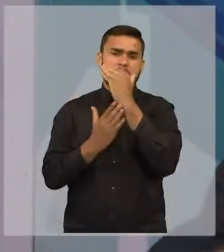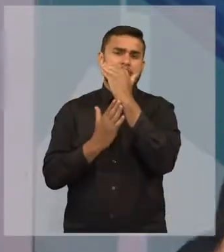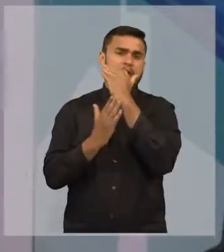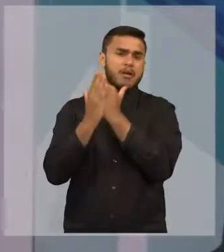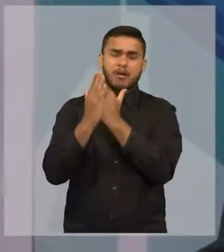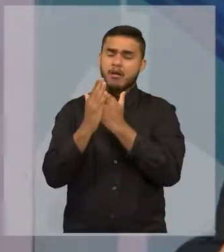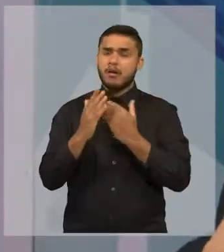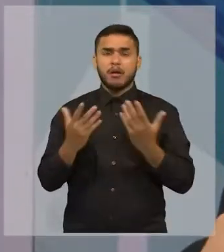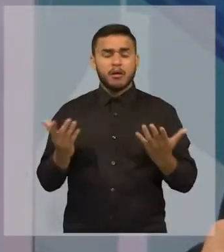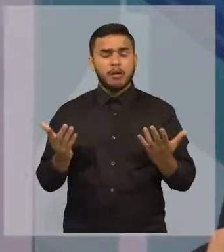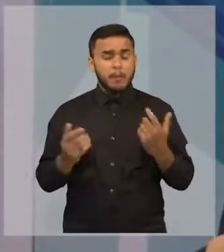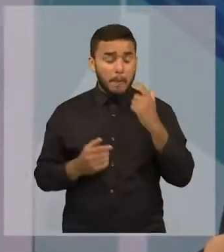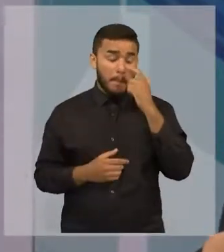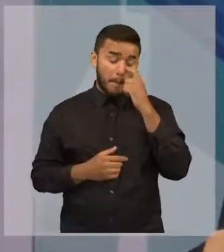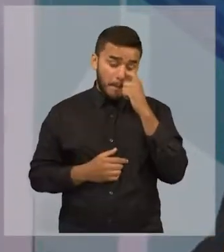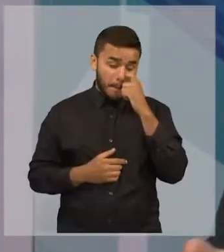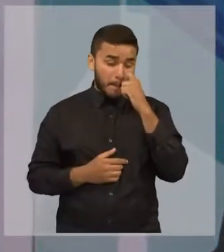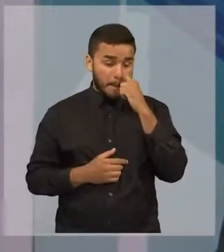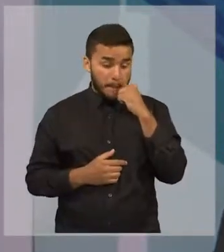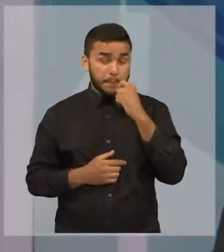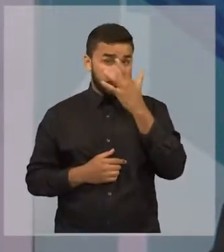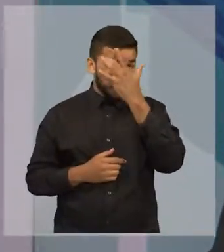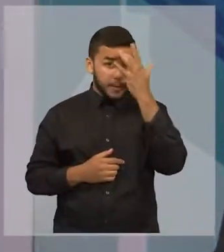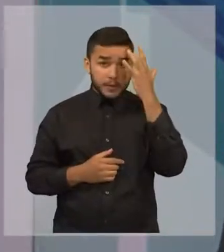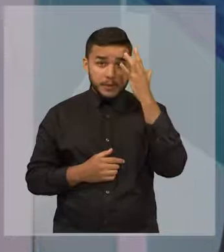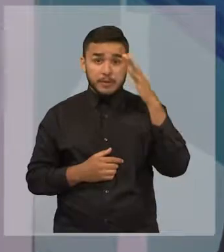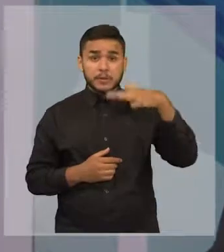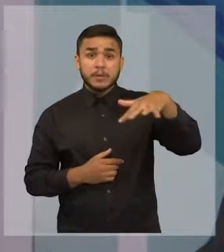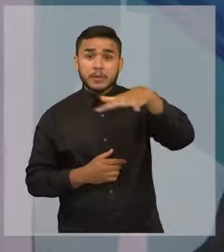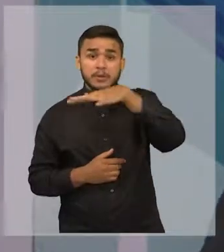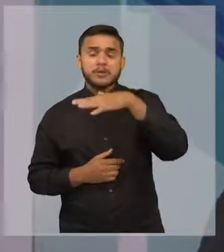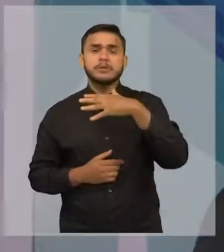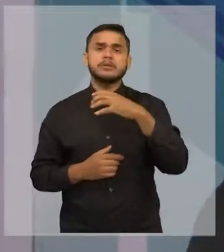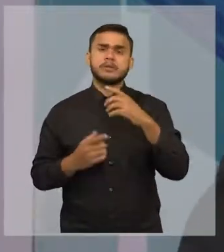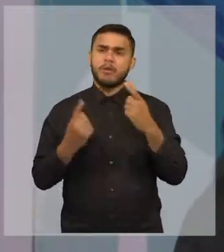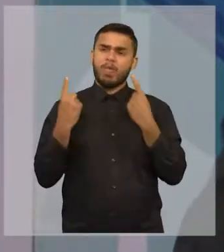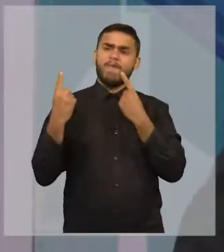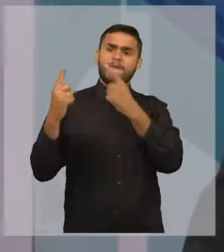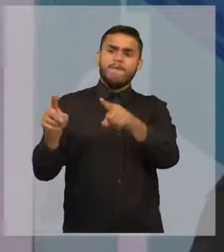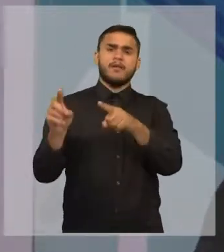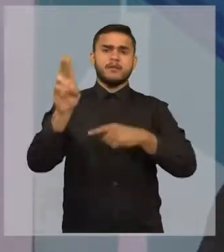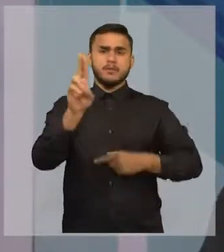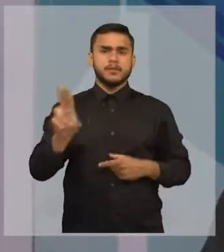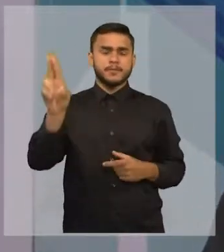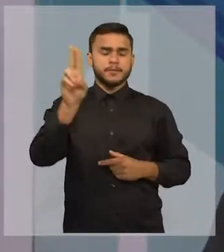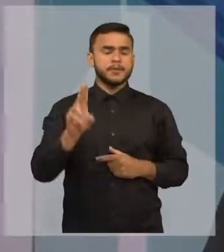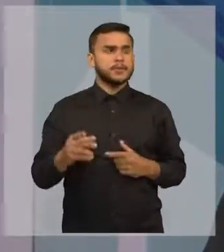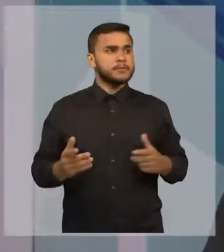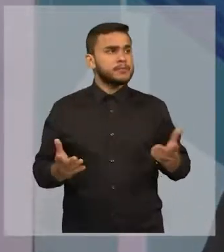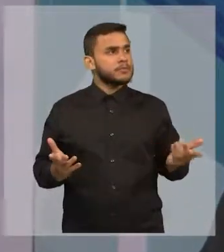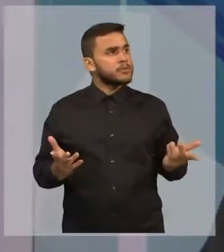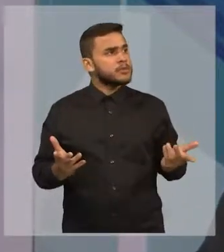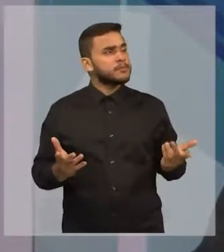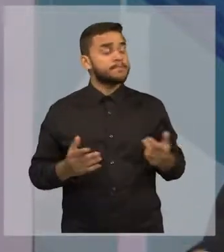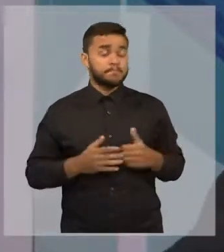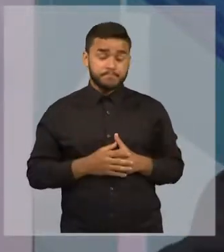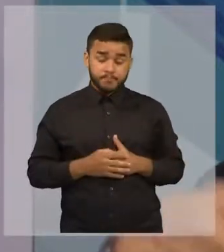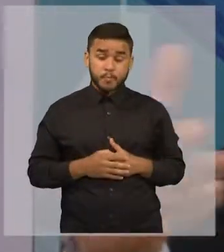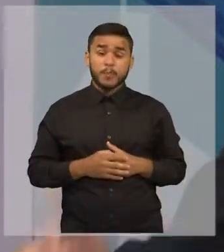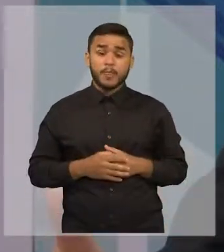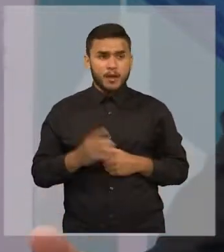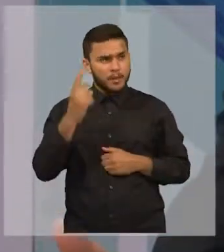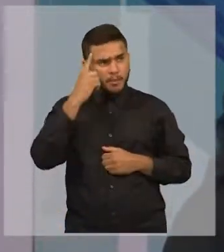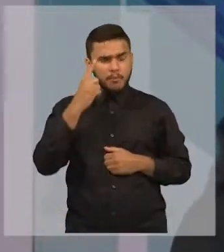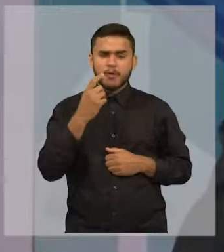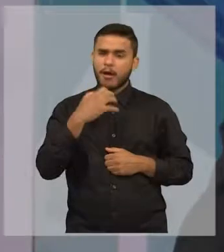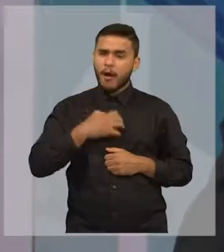verdade, né, as pessoas a se colocarem contra a universidade, né, numa forma